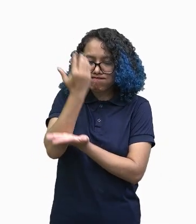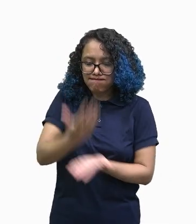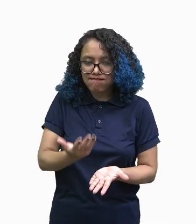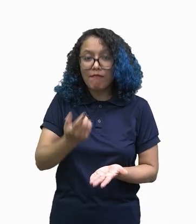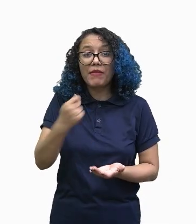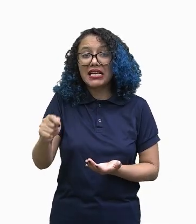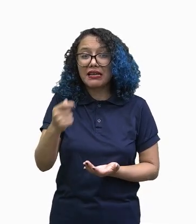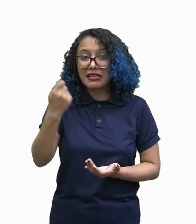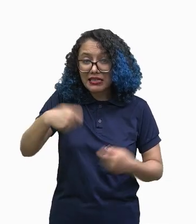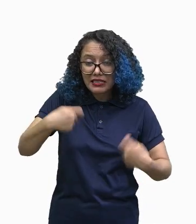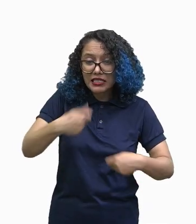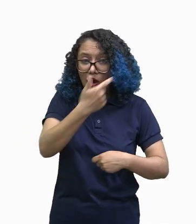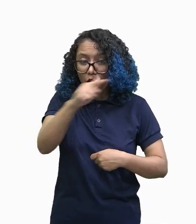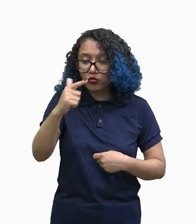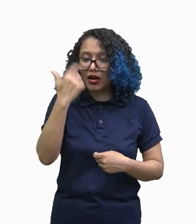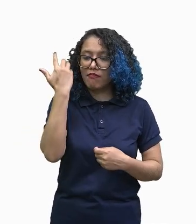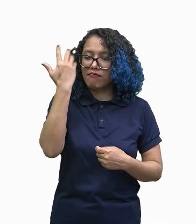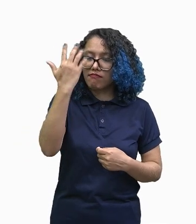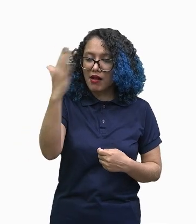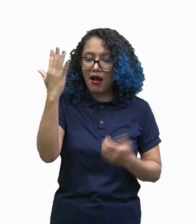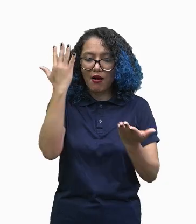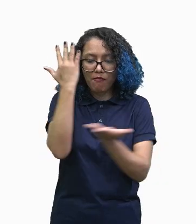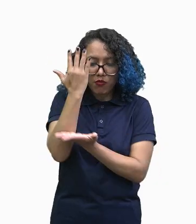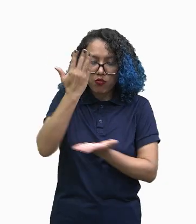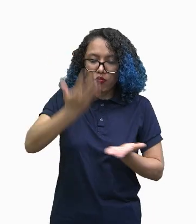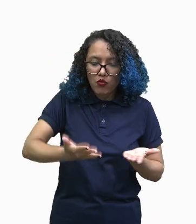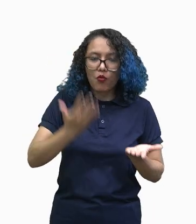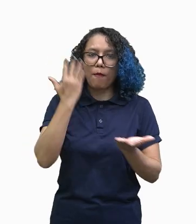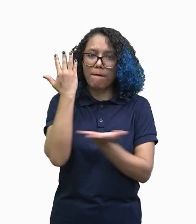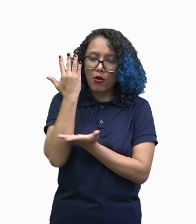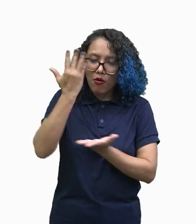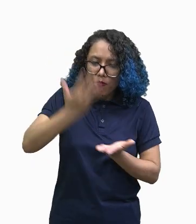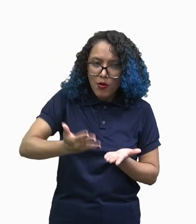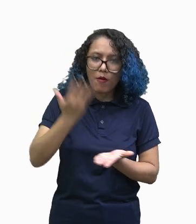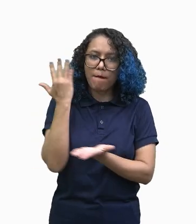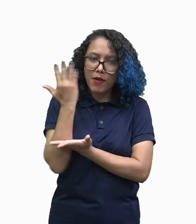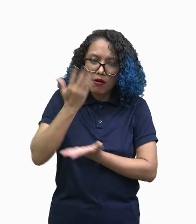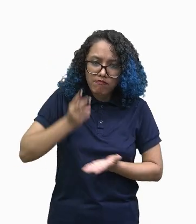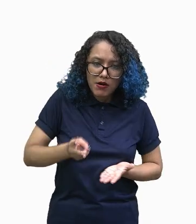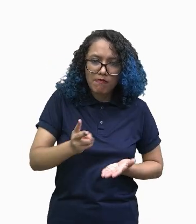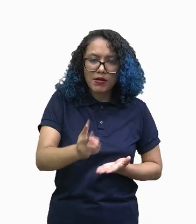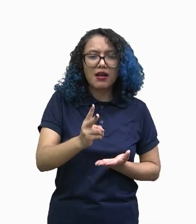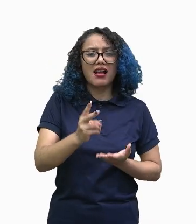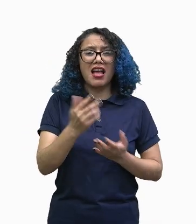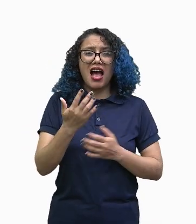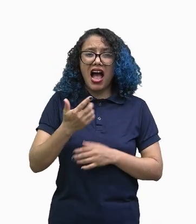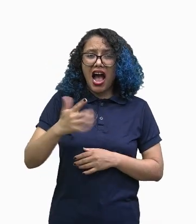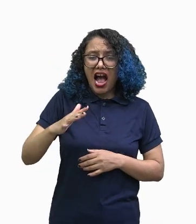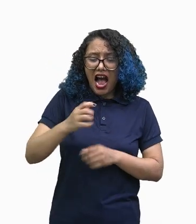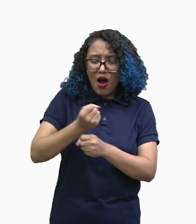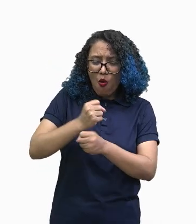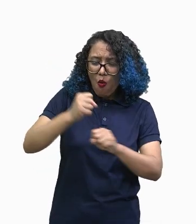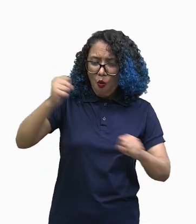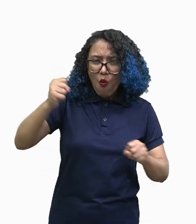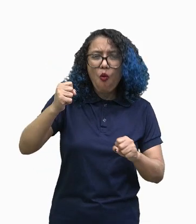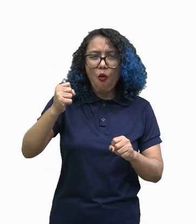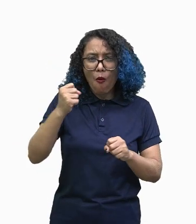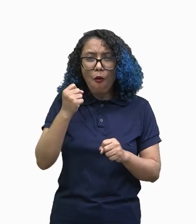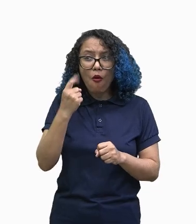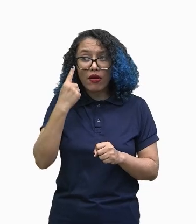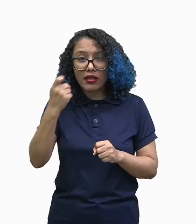ali naquela região, né? Tem interesse por árvores de grande porte, mas as de menor porte acabam